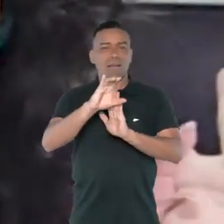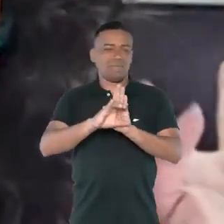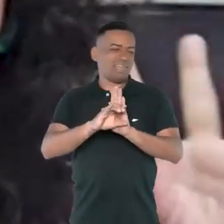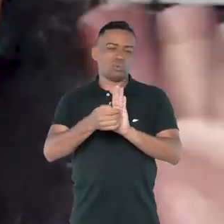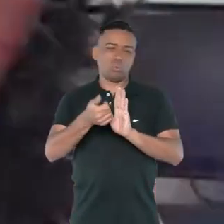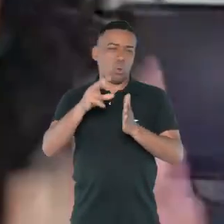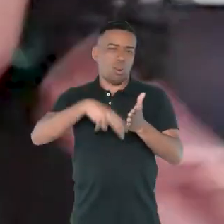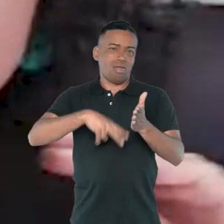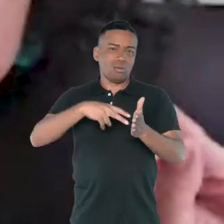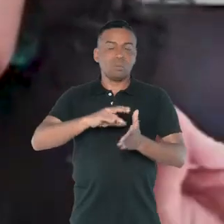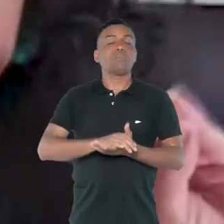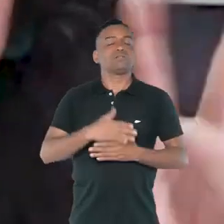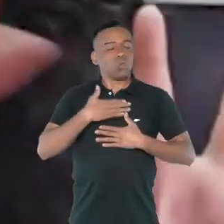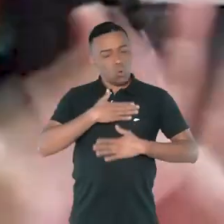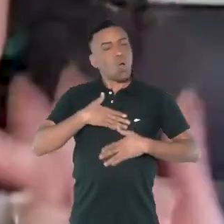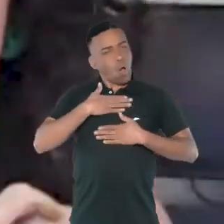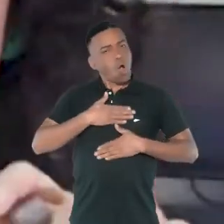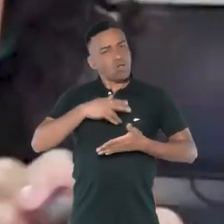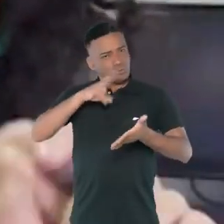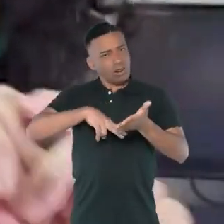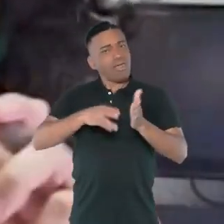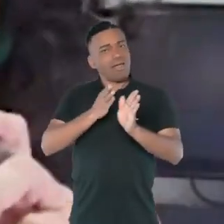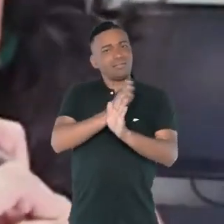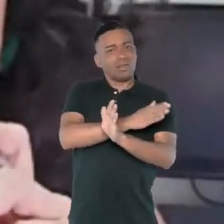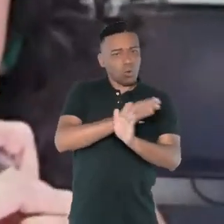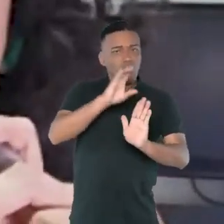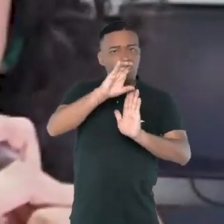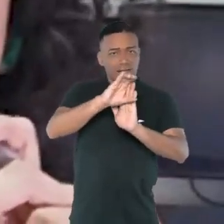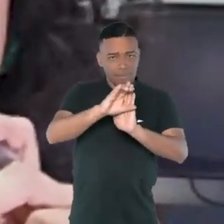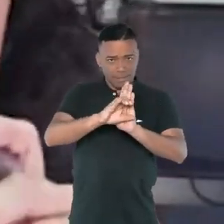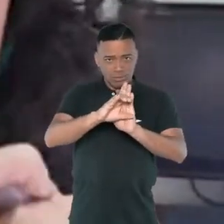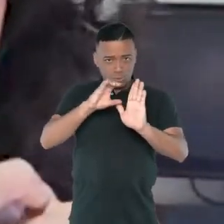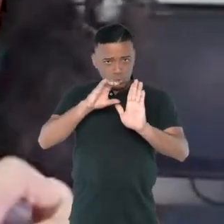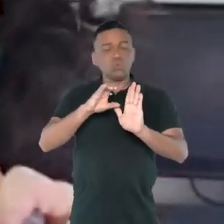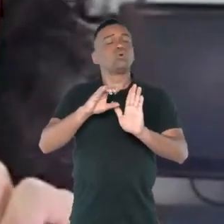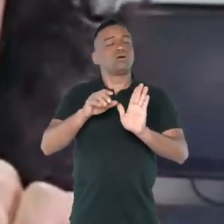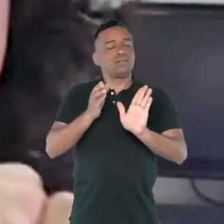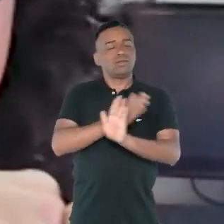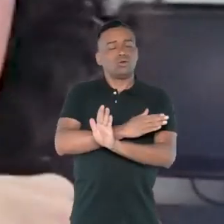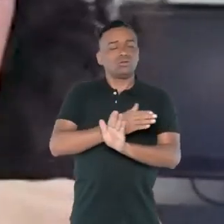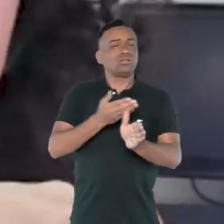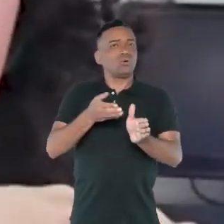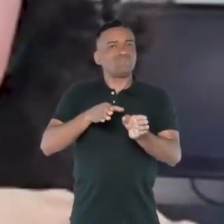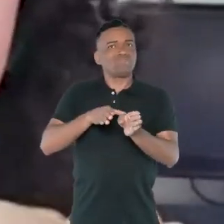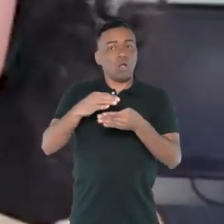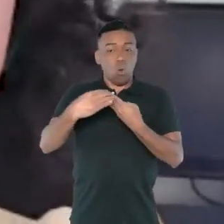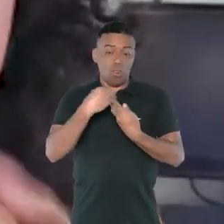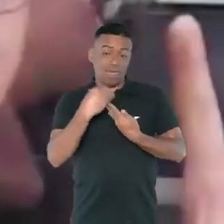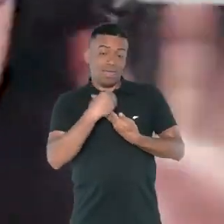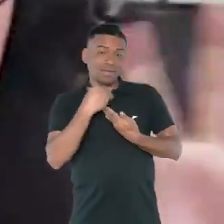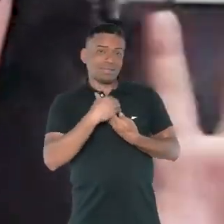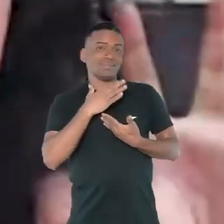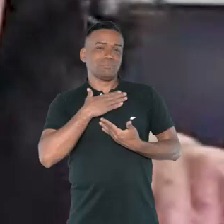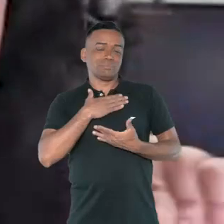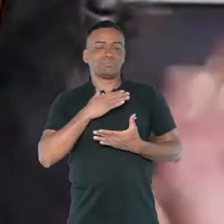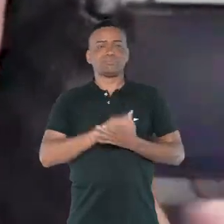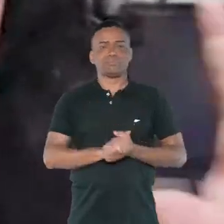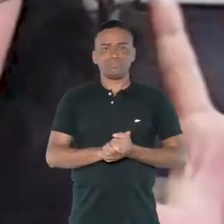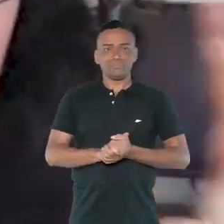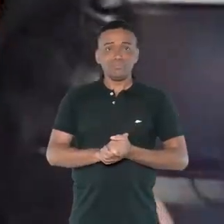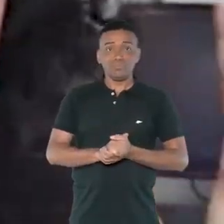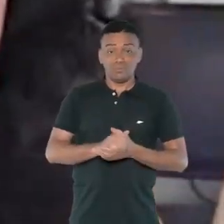da coisa, eu releio menos capítulos, assim. Mas eu gosto de fazer isso também, porque dá